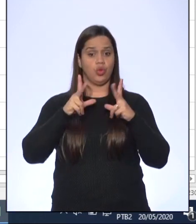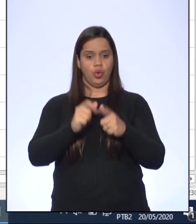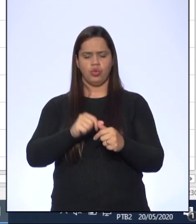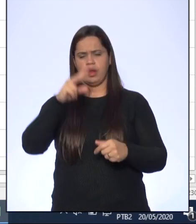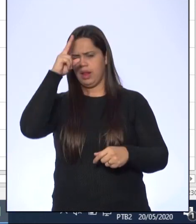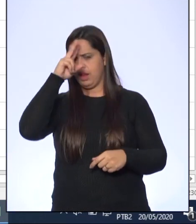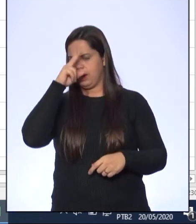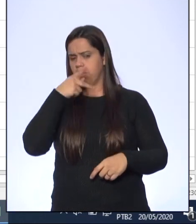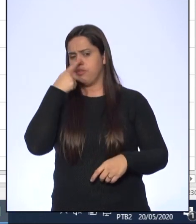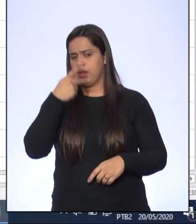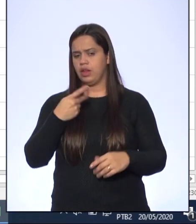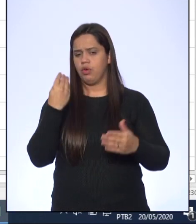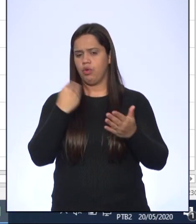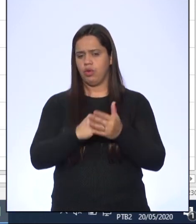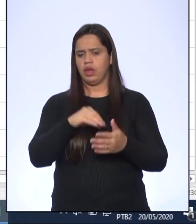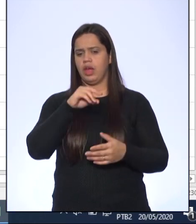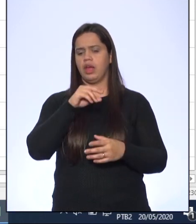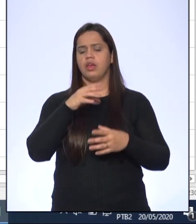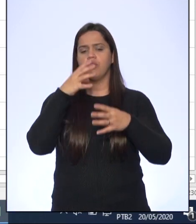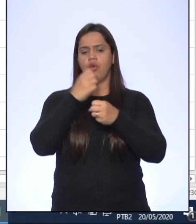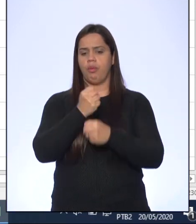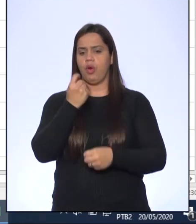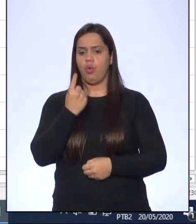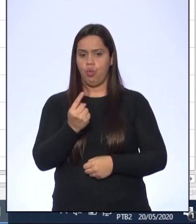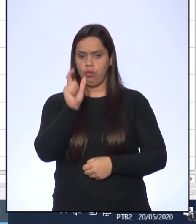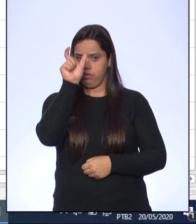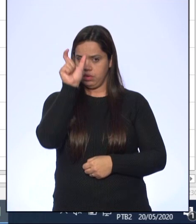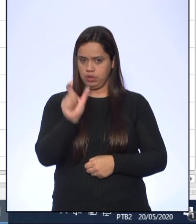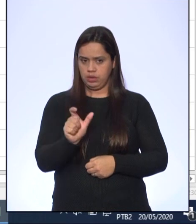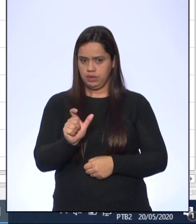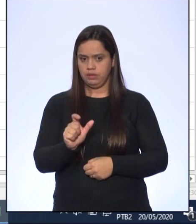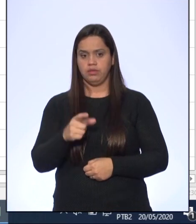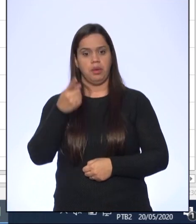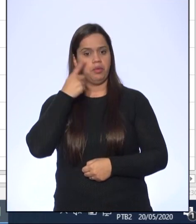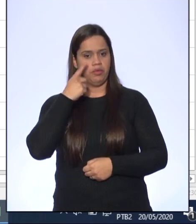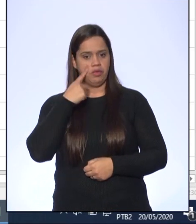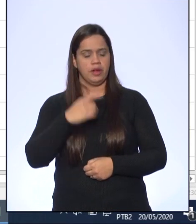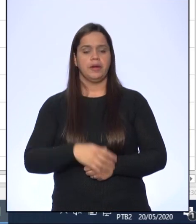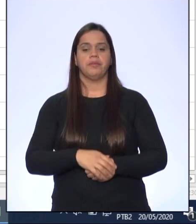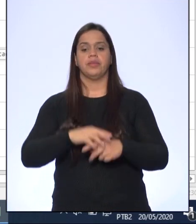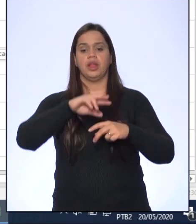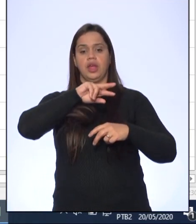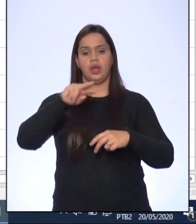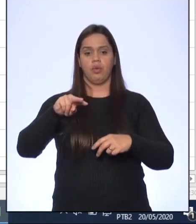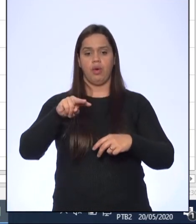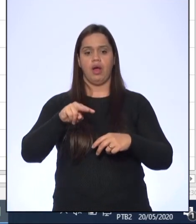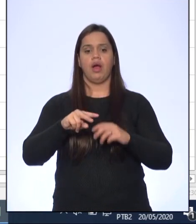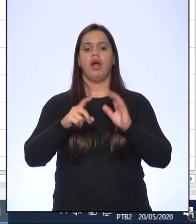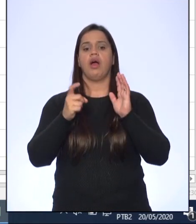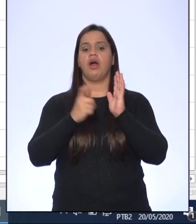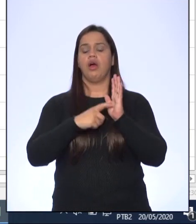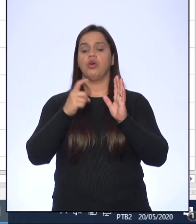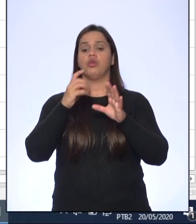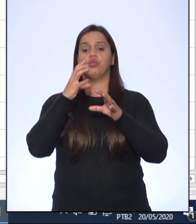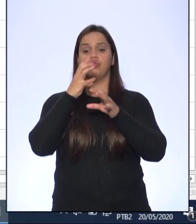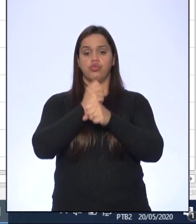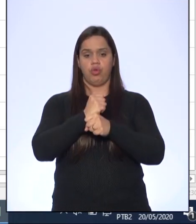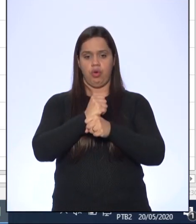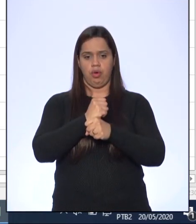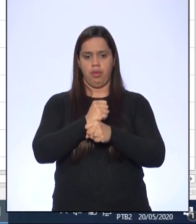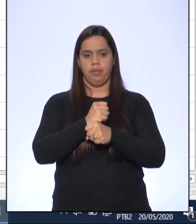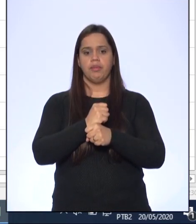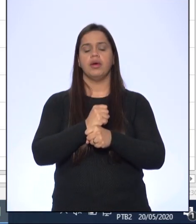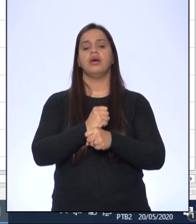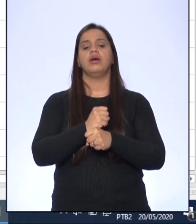coloquei para vocês o valor 1? Vamos ver se essa soma dá 1. Então, de novo, igual, escrevo